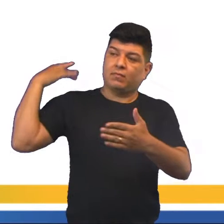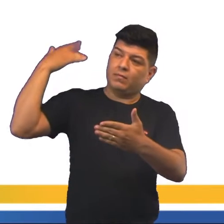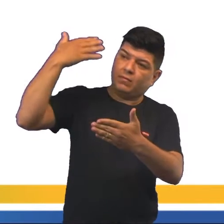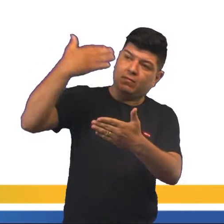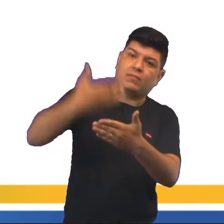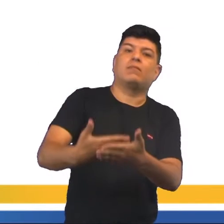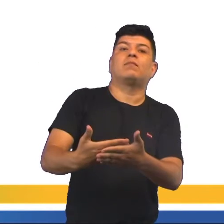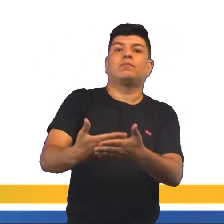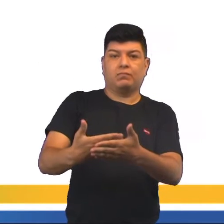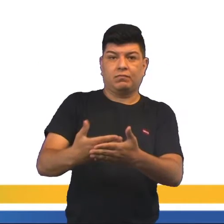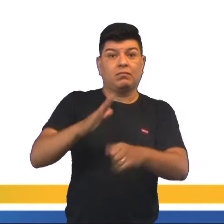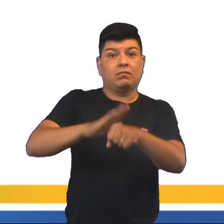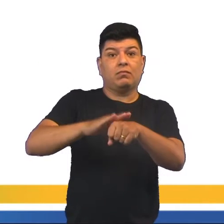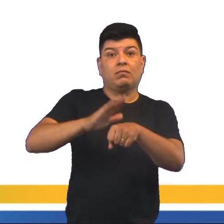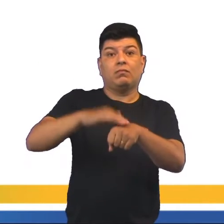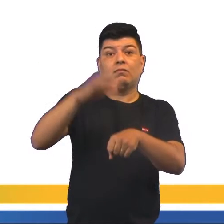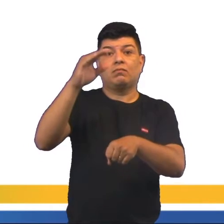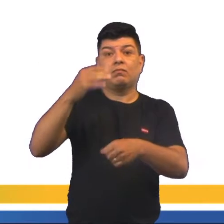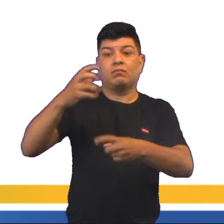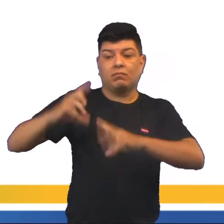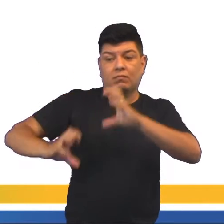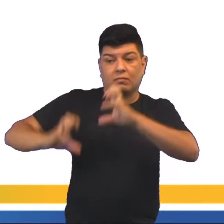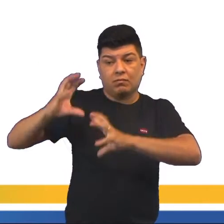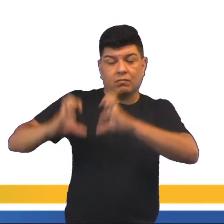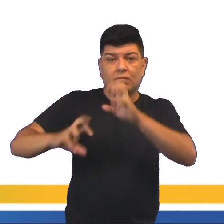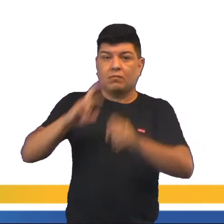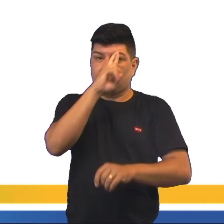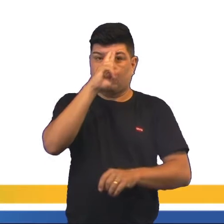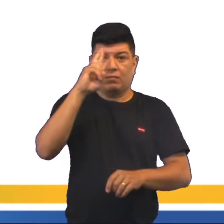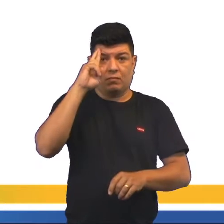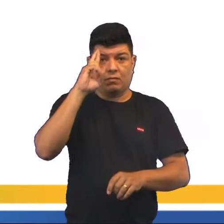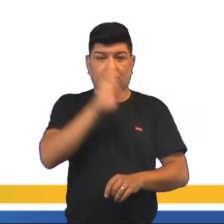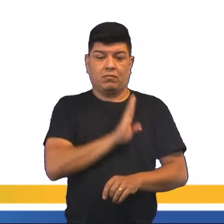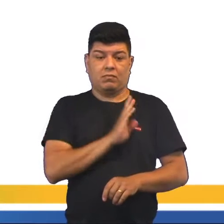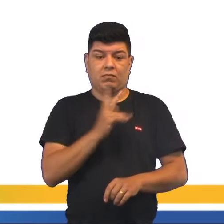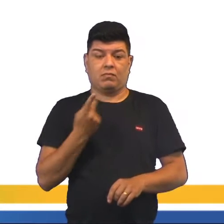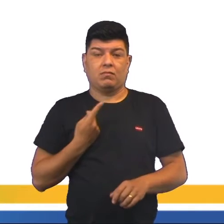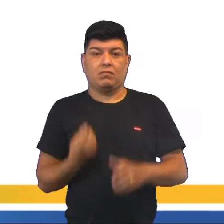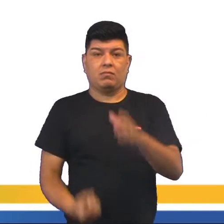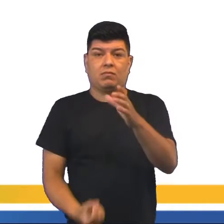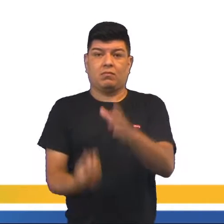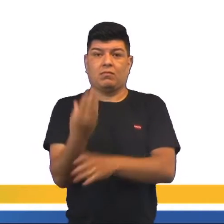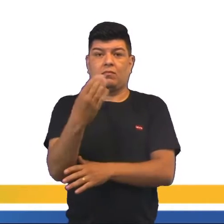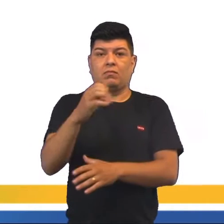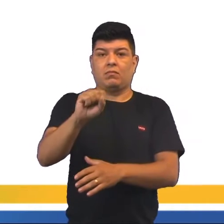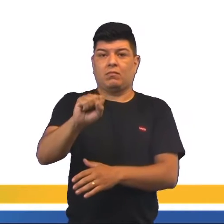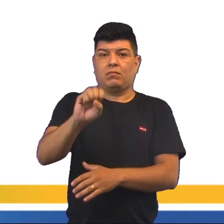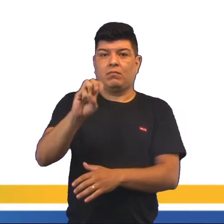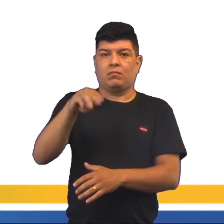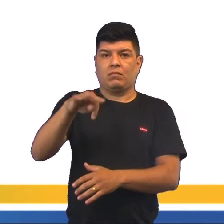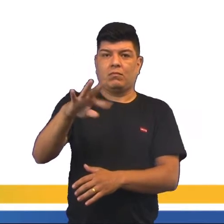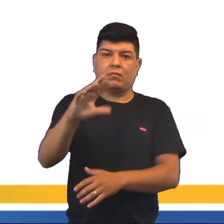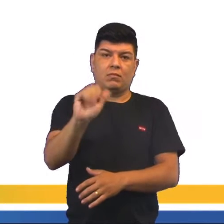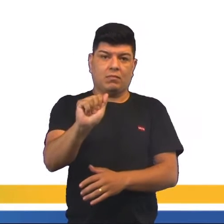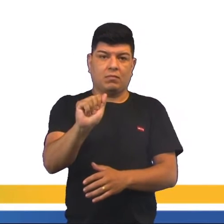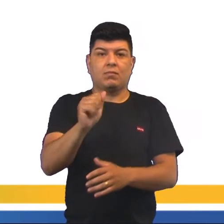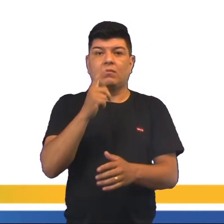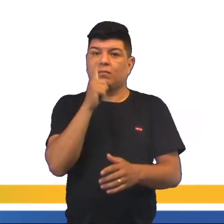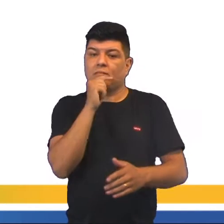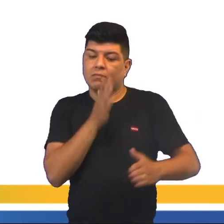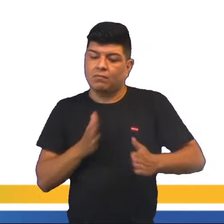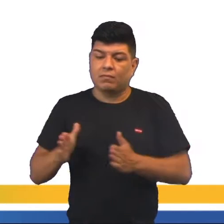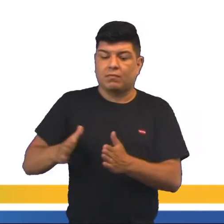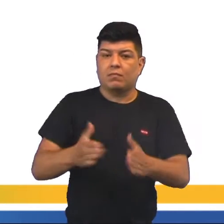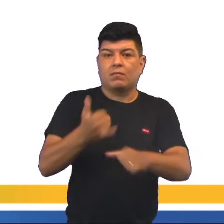hoje protagonizam um dos mais antigos conflitos da história. Os hebreus têm origem semita e se consolidaram ao longo do Rio